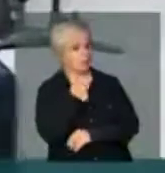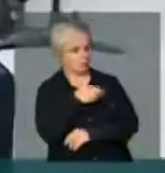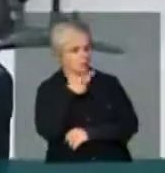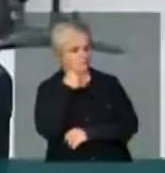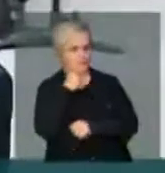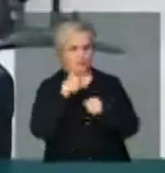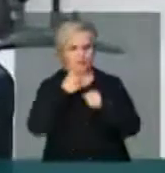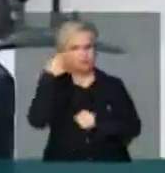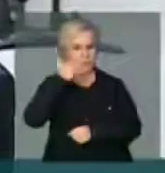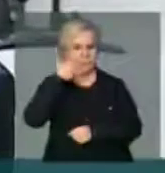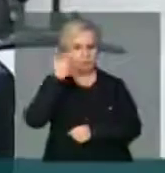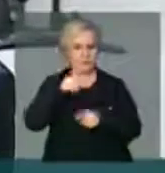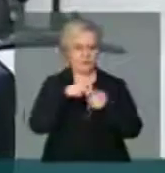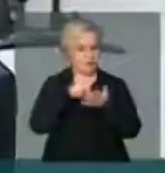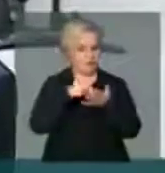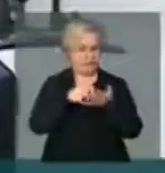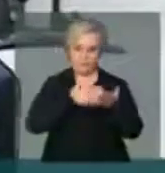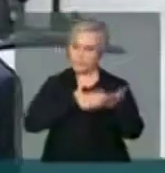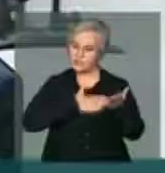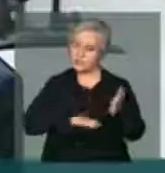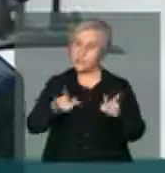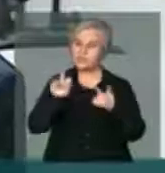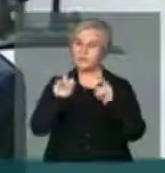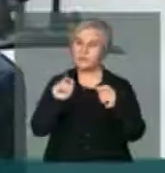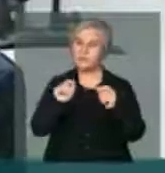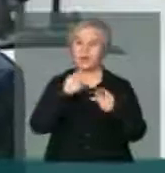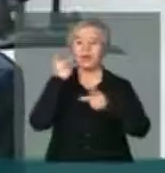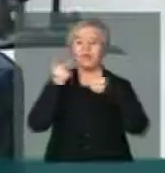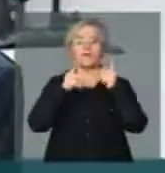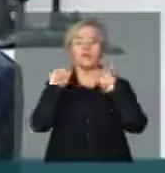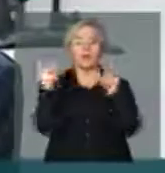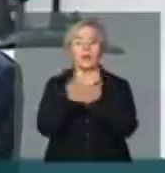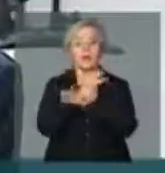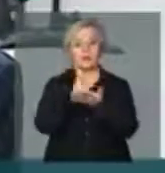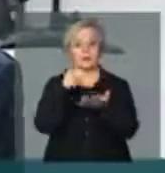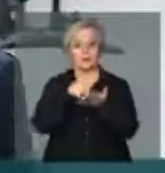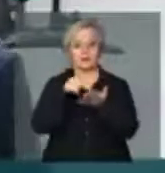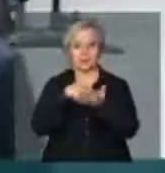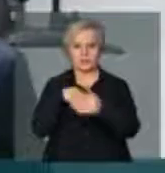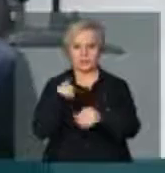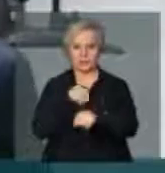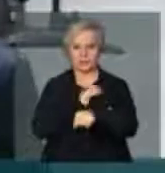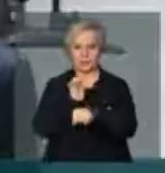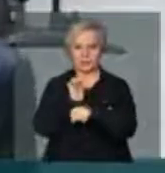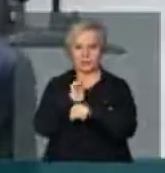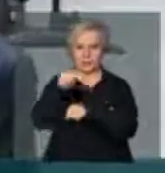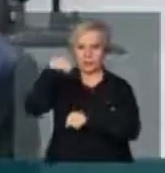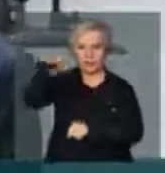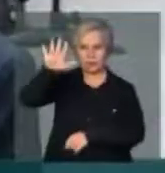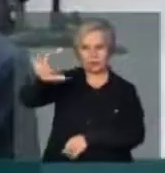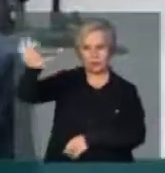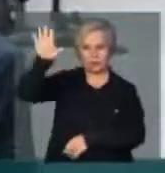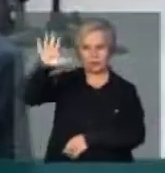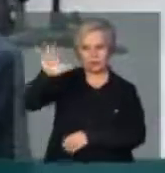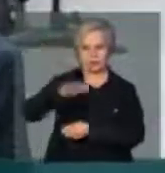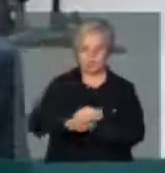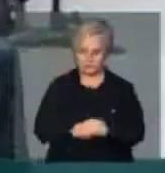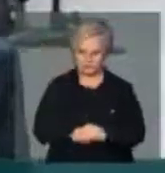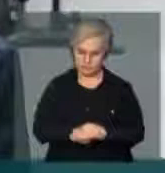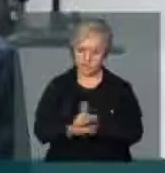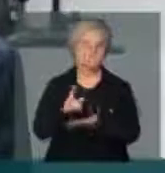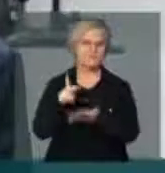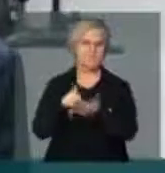nunca gostaria de fazer, que era falar sobre o que está acontecendo no nosso estado, na região Nordeste. Realmente a